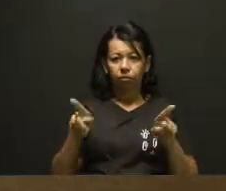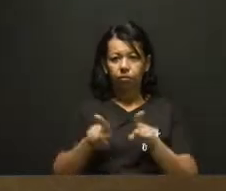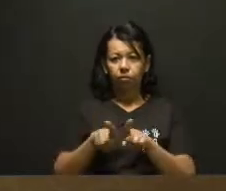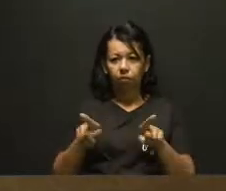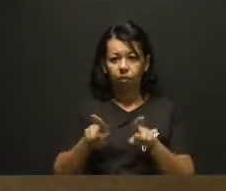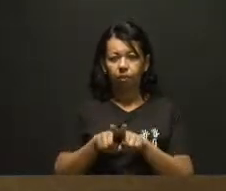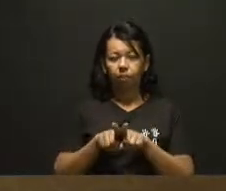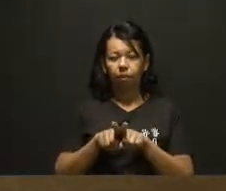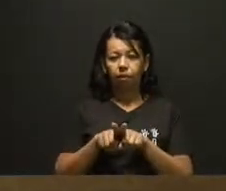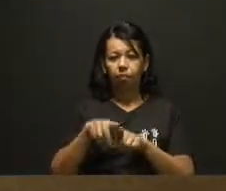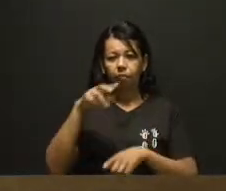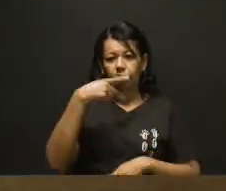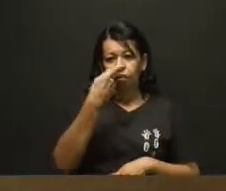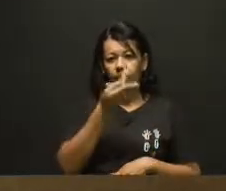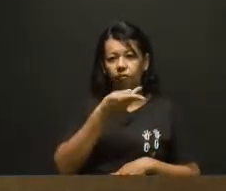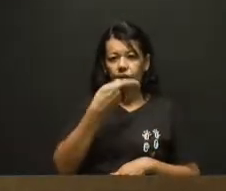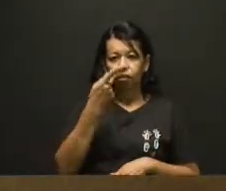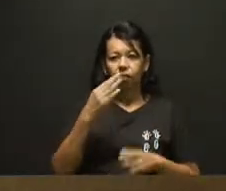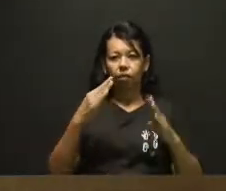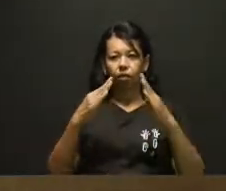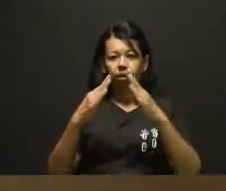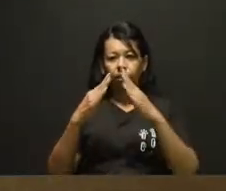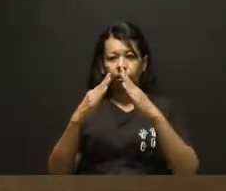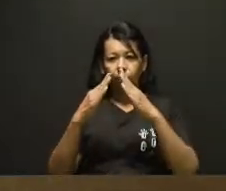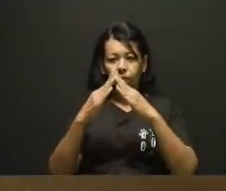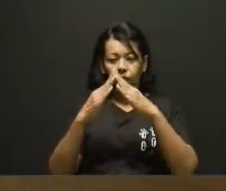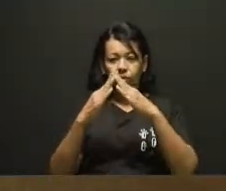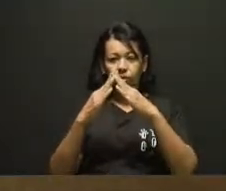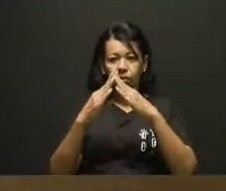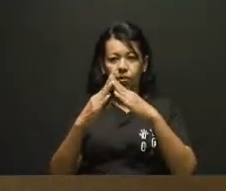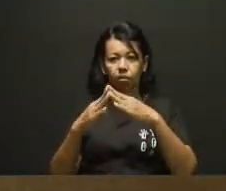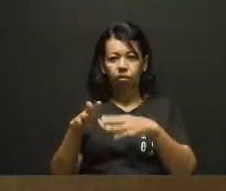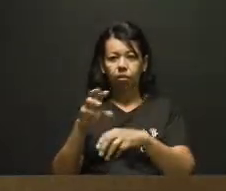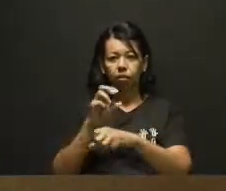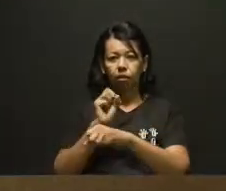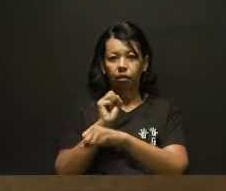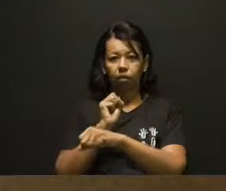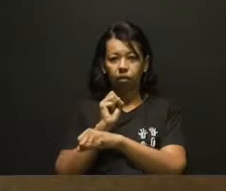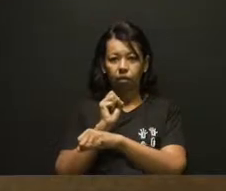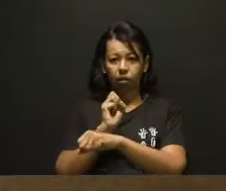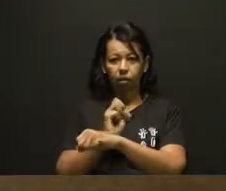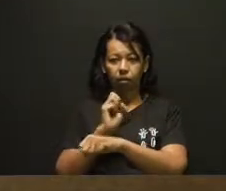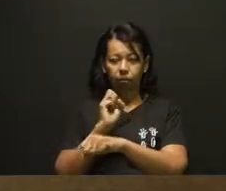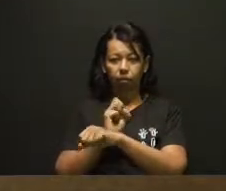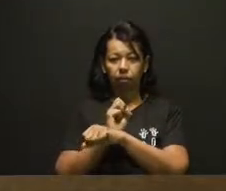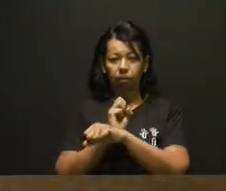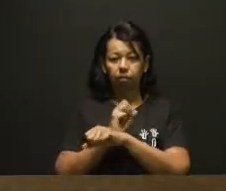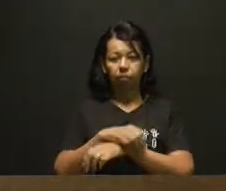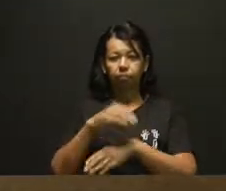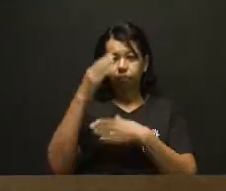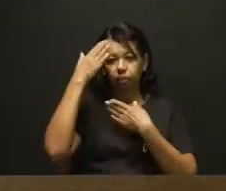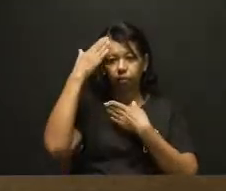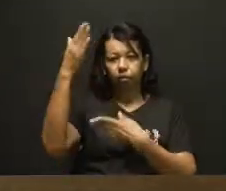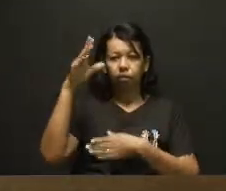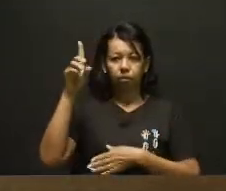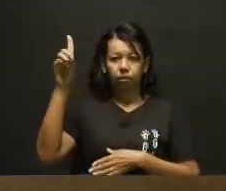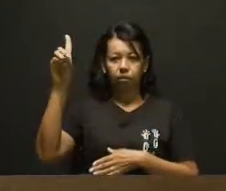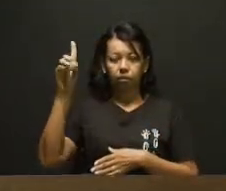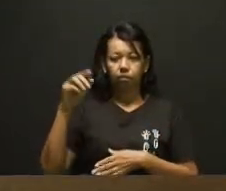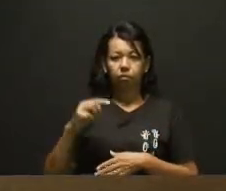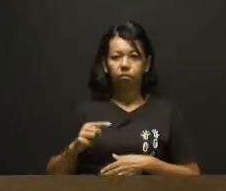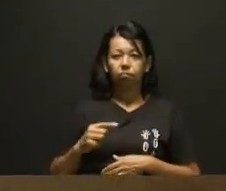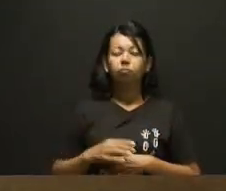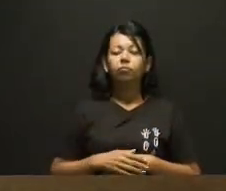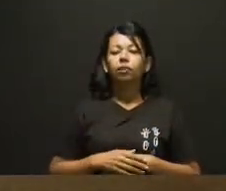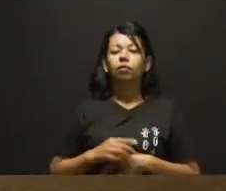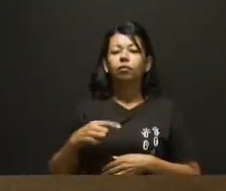para falar sobre a casa da esperança na casa da esperança graças a deus depois de